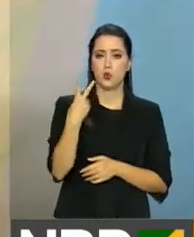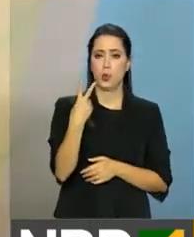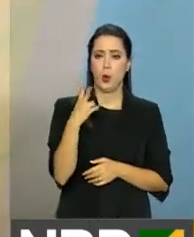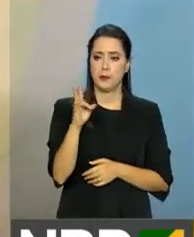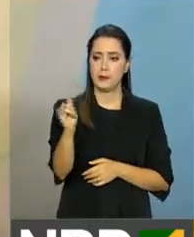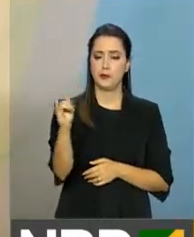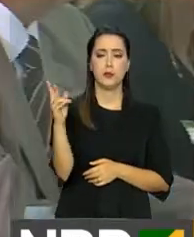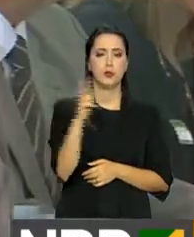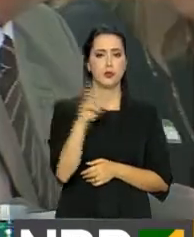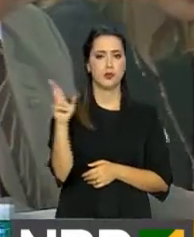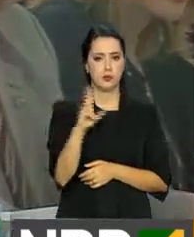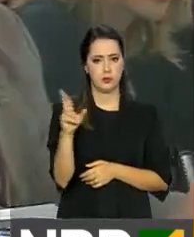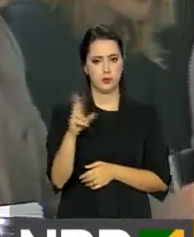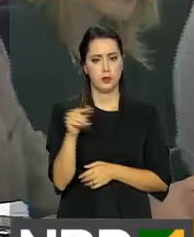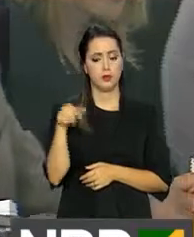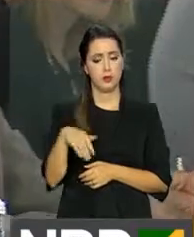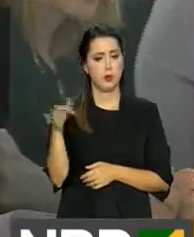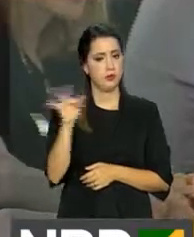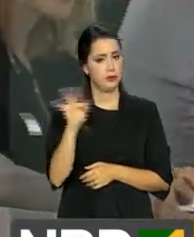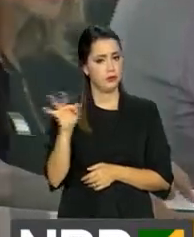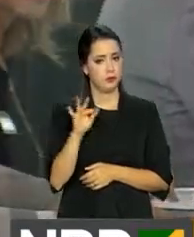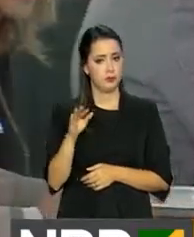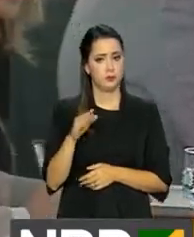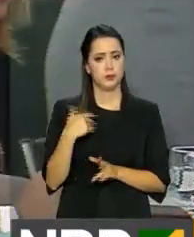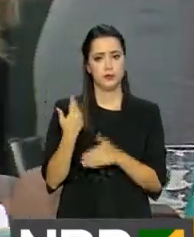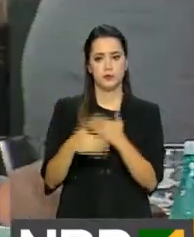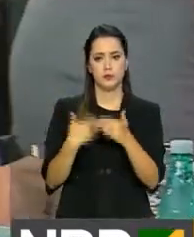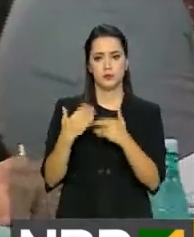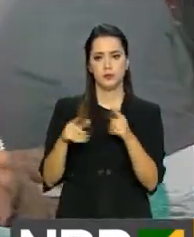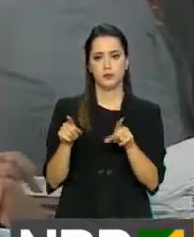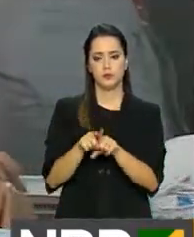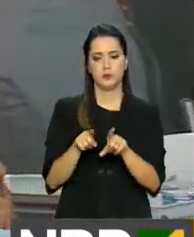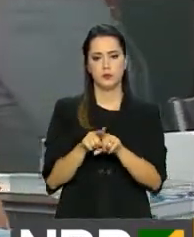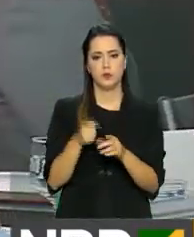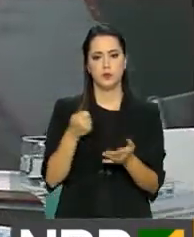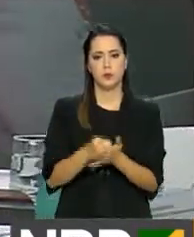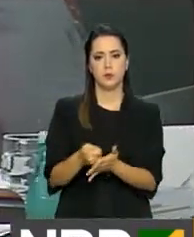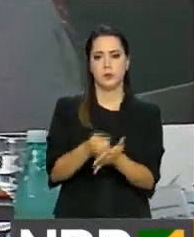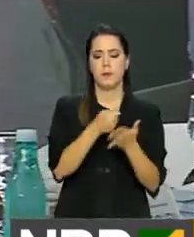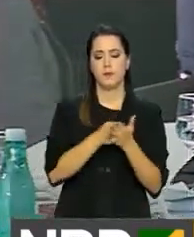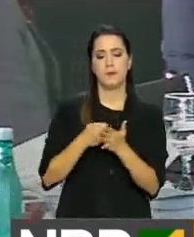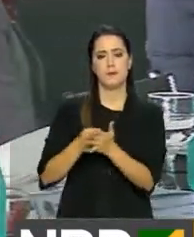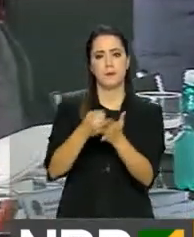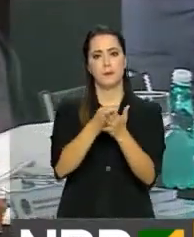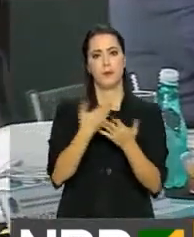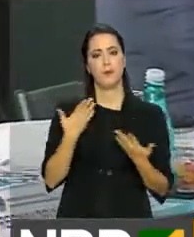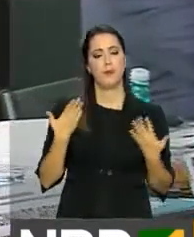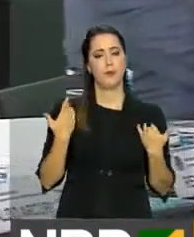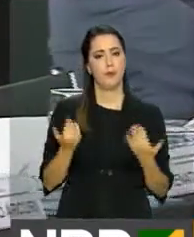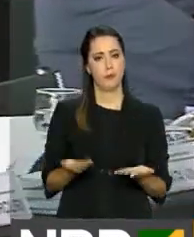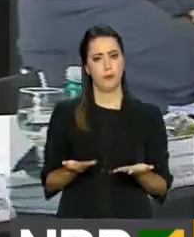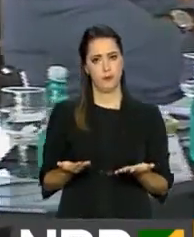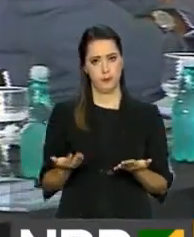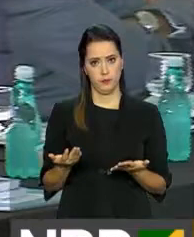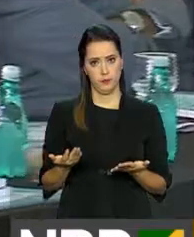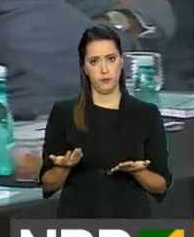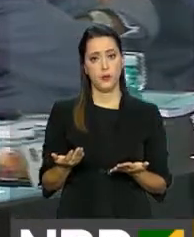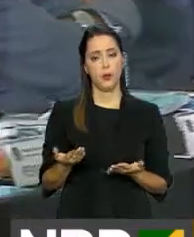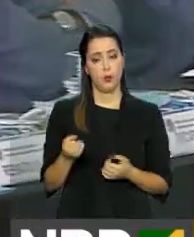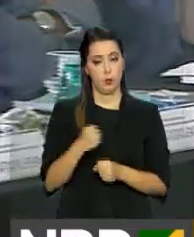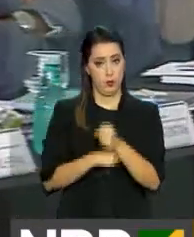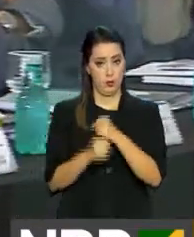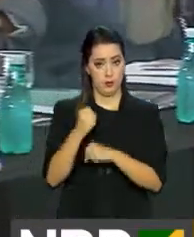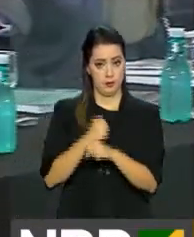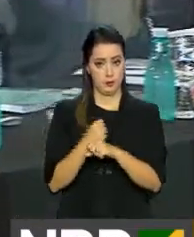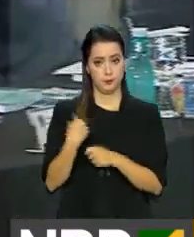os municípios agora no mês de fevereiro para completar também os pagamentos do do ano